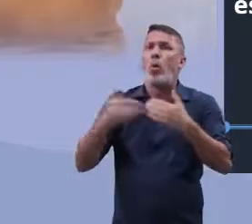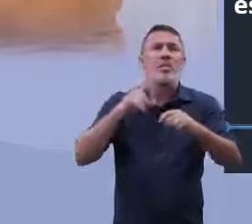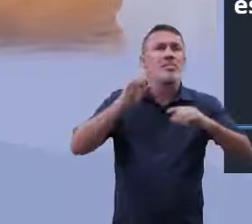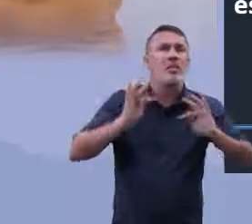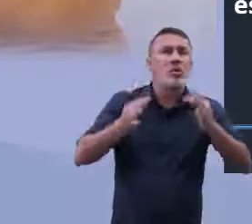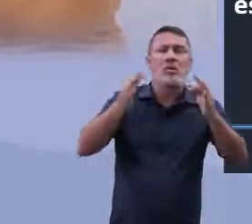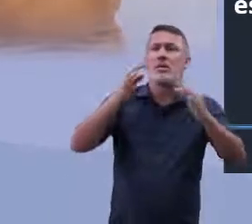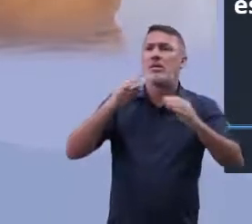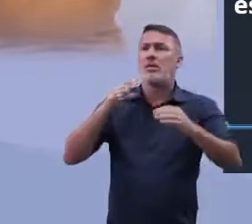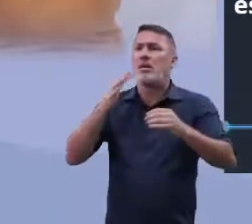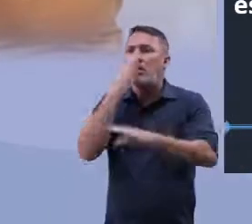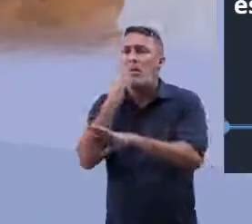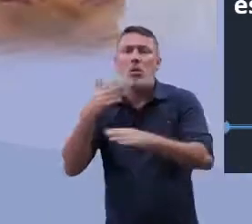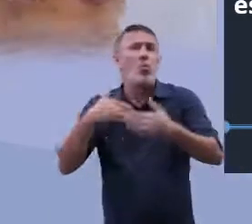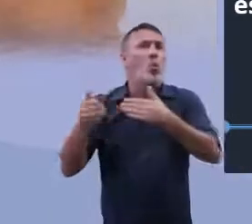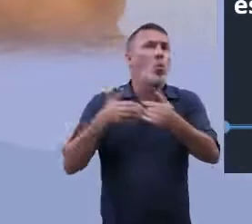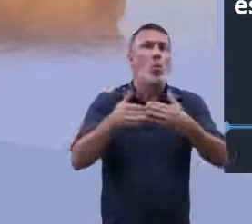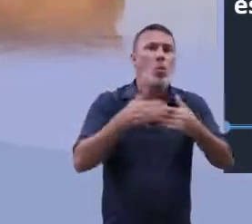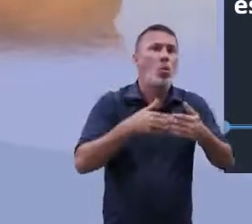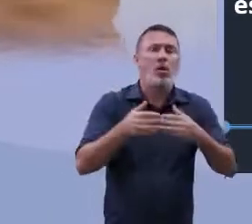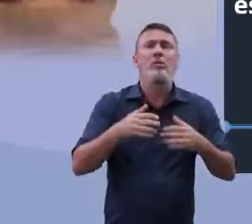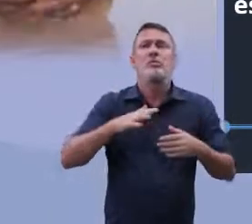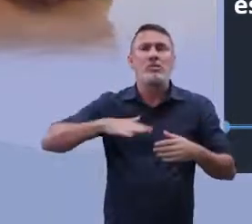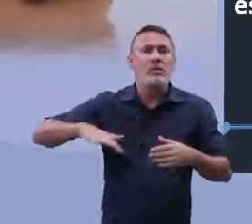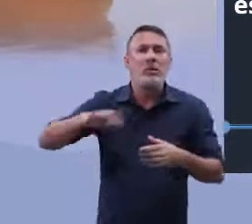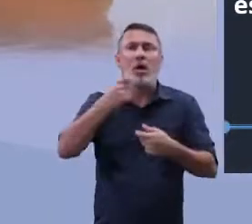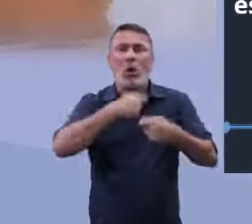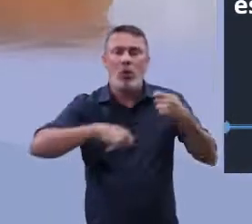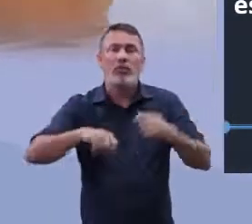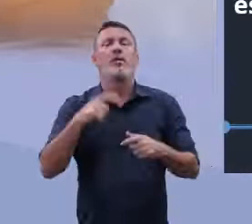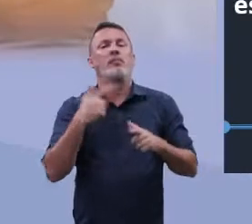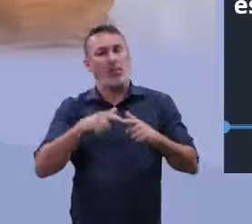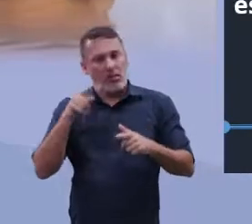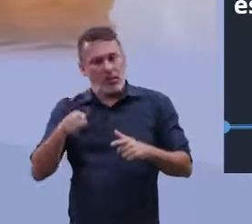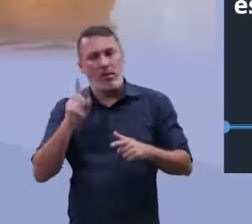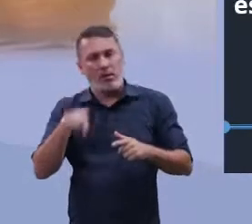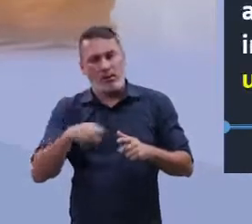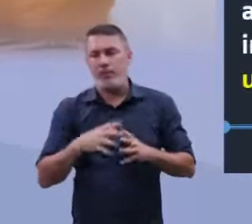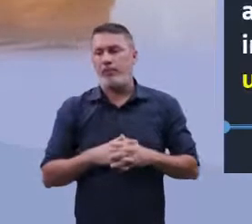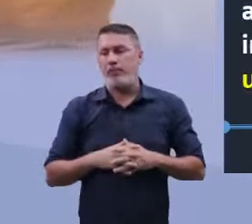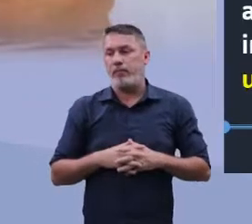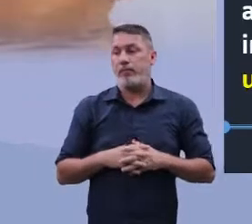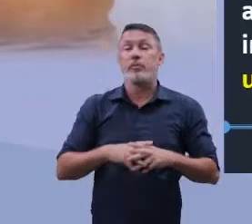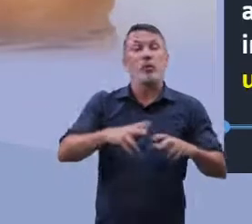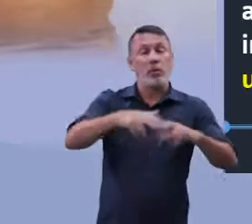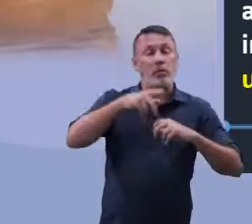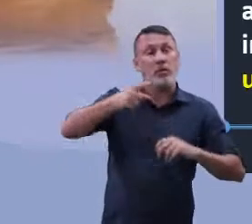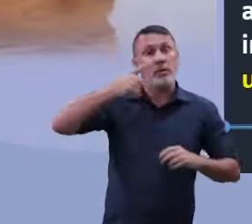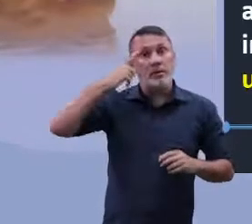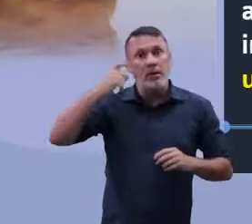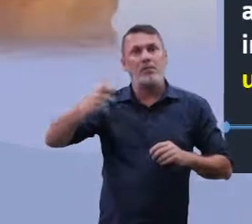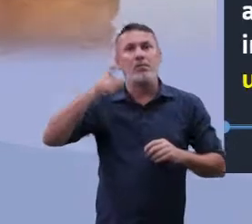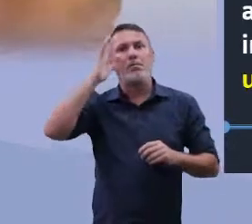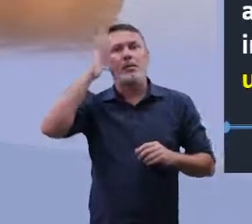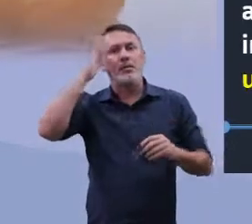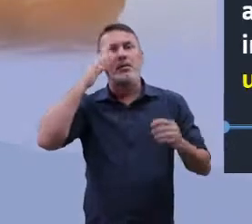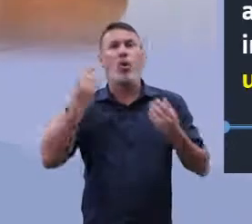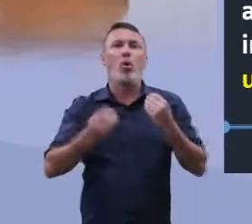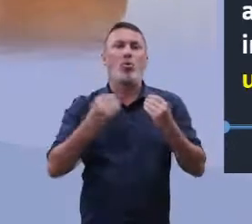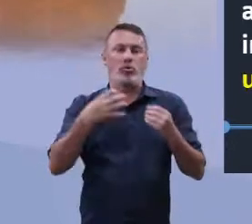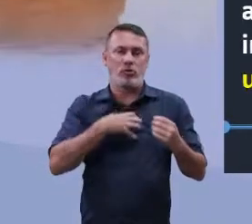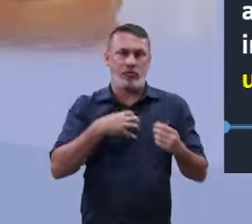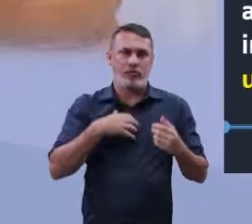formas, sejam tecnológicas, ambientais, recursos naturais, econômicas, em tudo. Então é interessante pensar